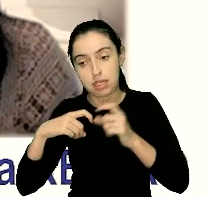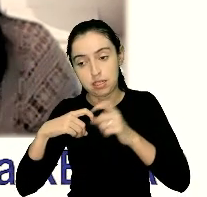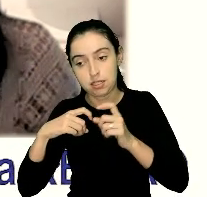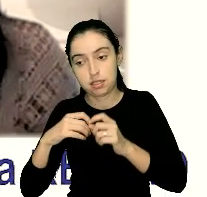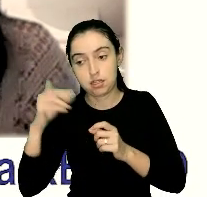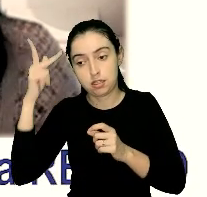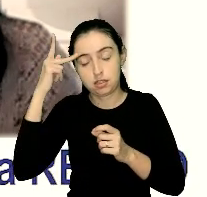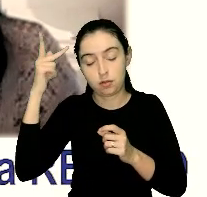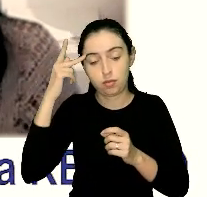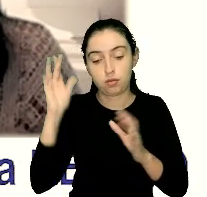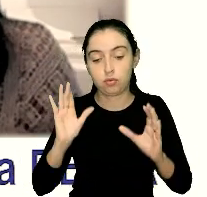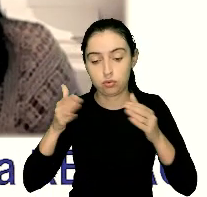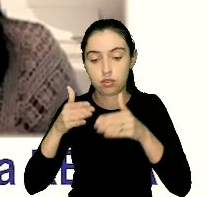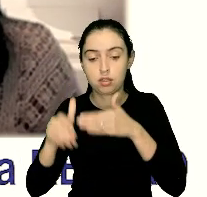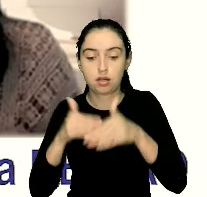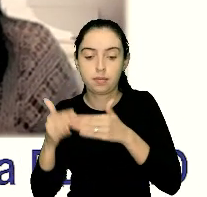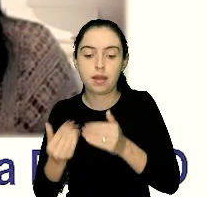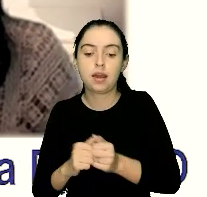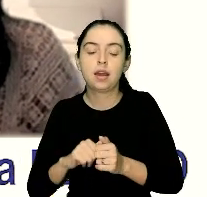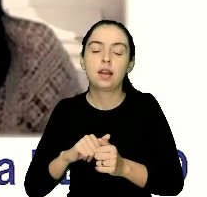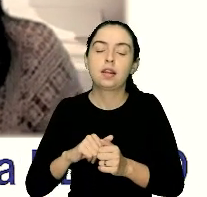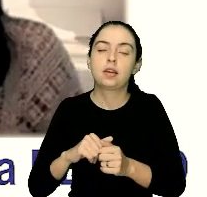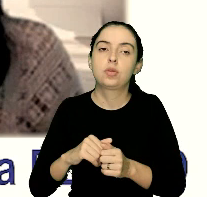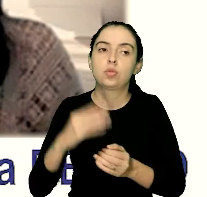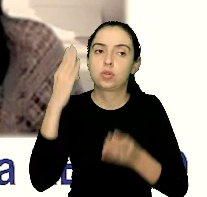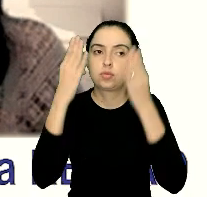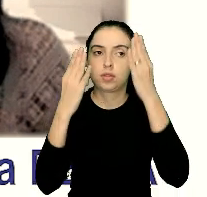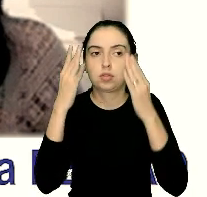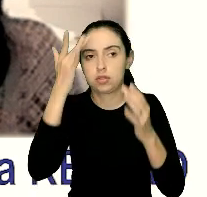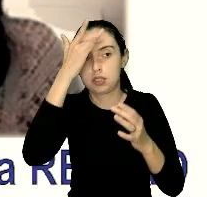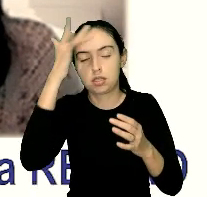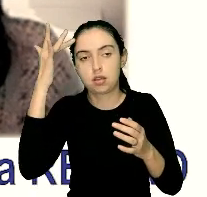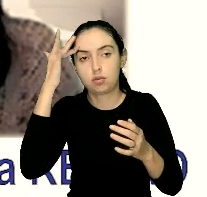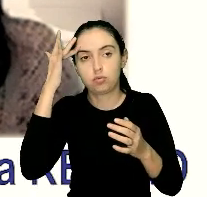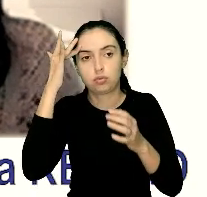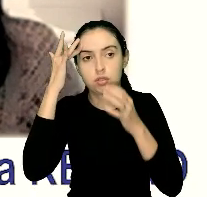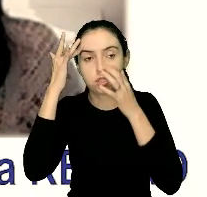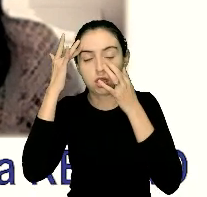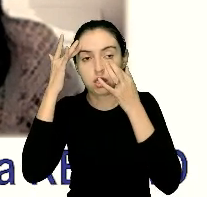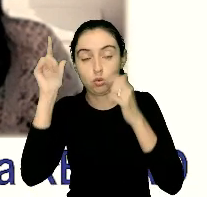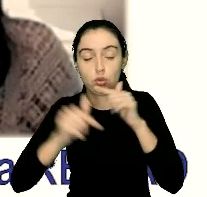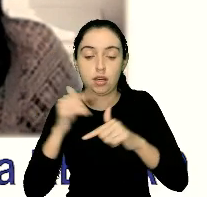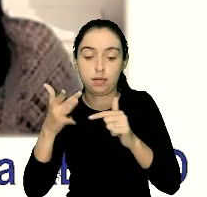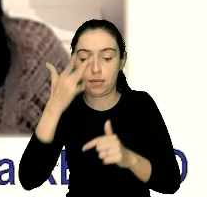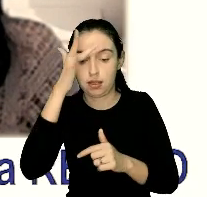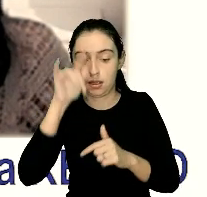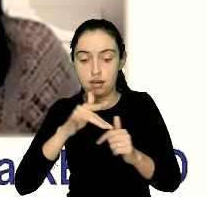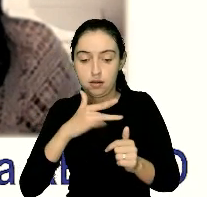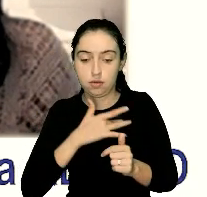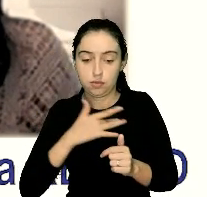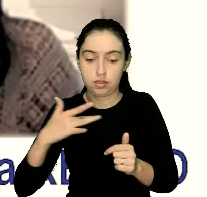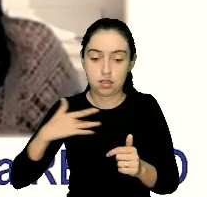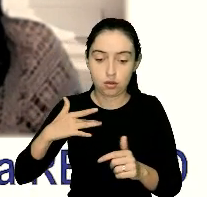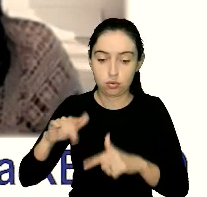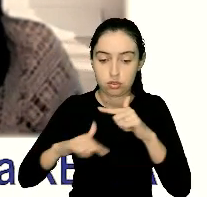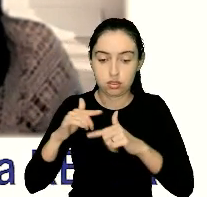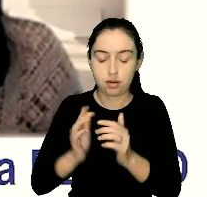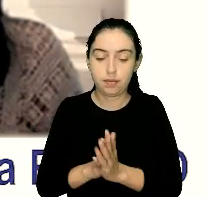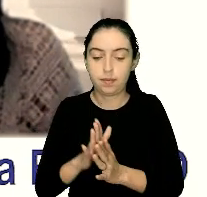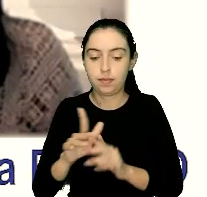da Saúde Ocupacional, Saúde Mental do Trabalhador, Saúde Mental Geral, no